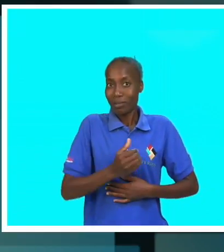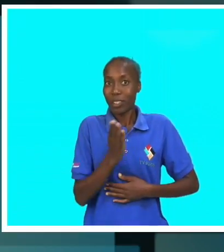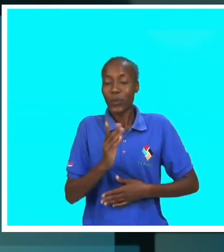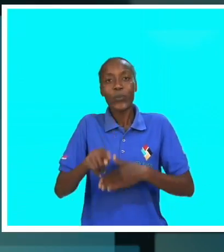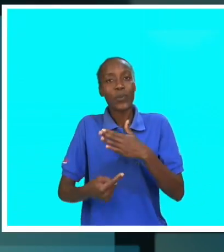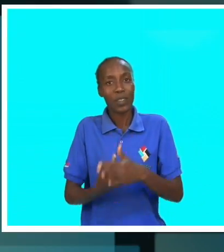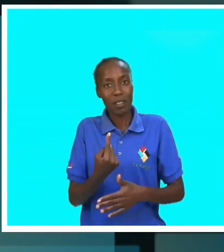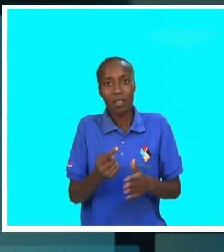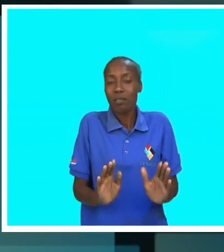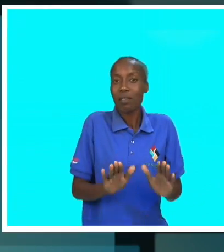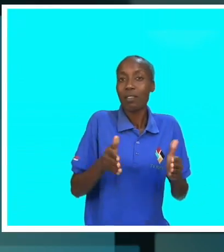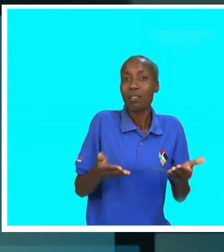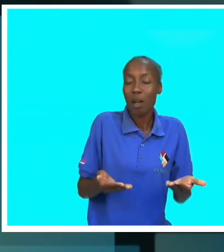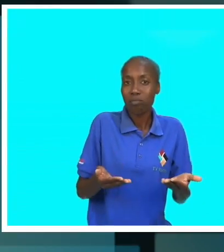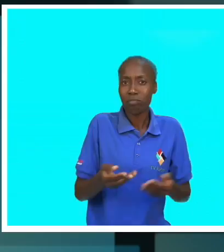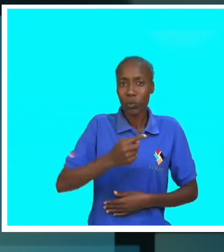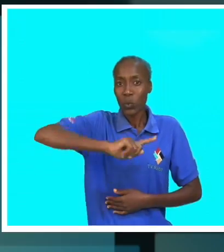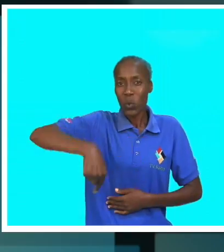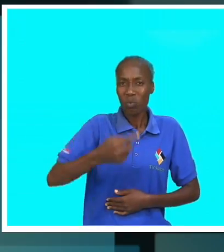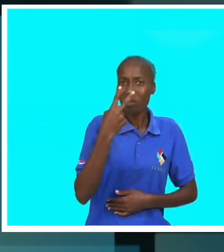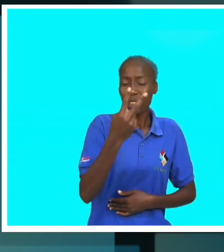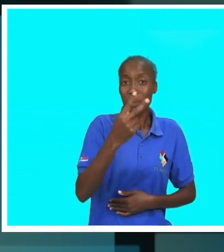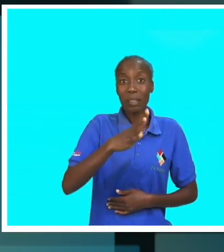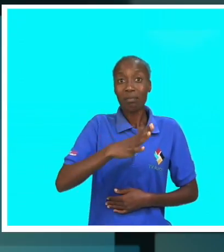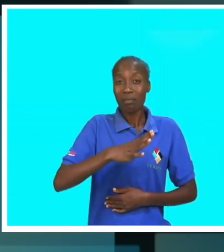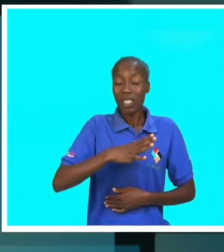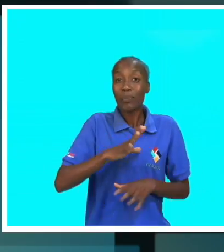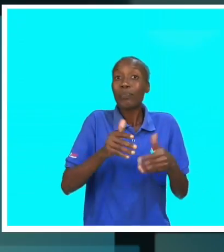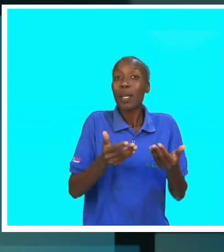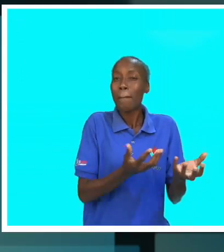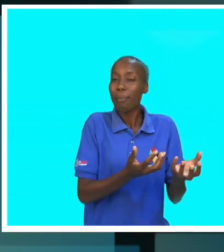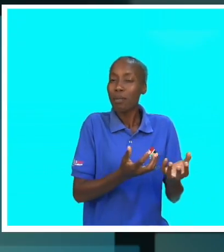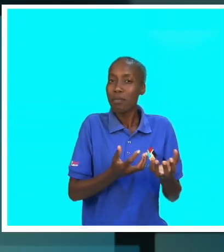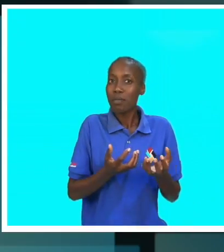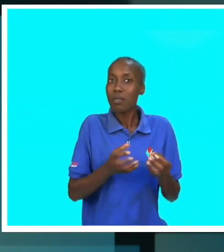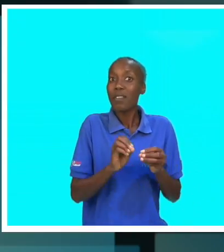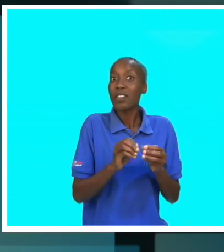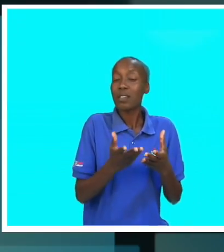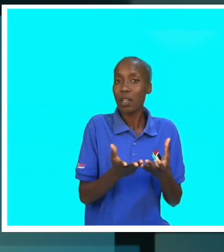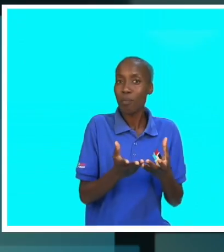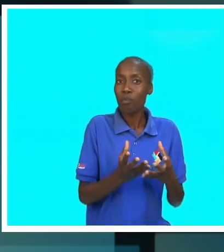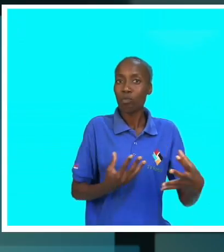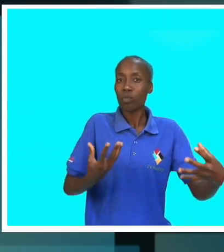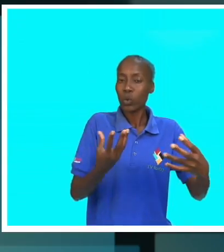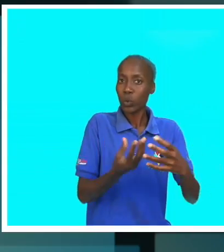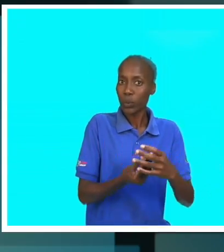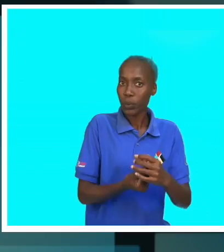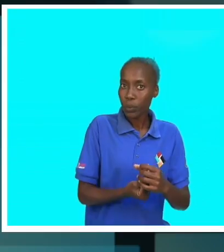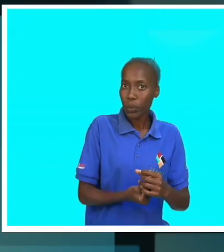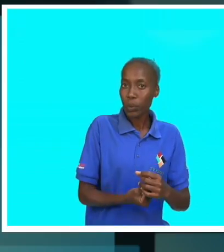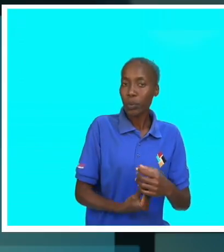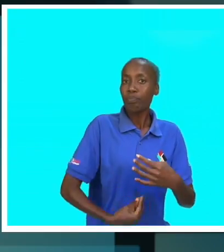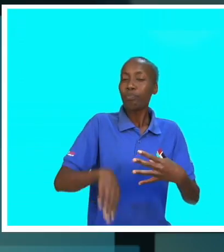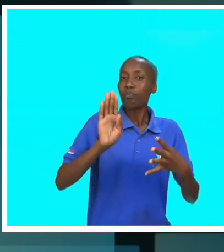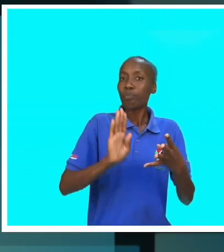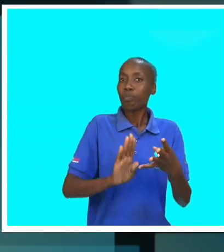isto acontece. Então, acabamos vendo que há uma necessidade